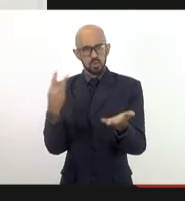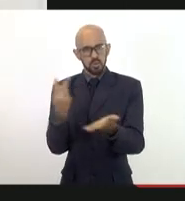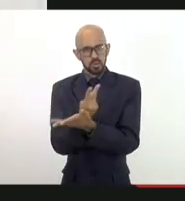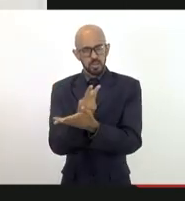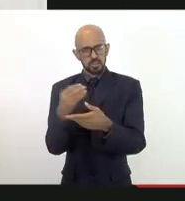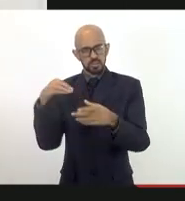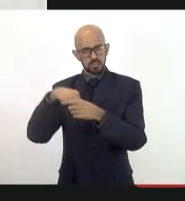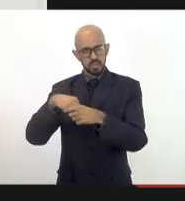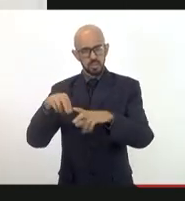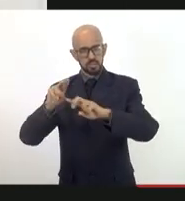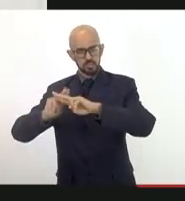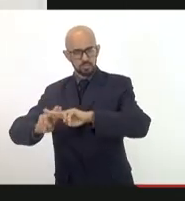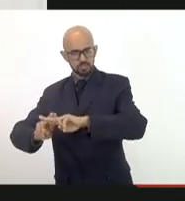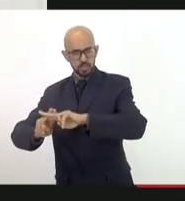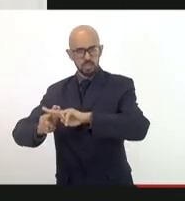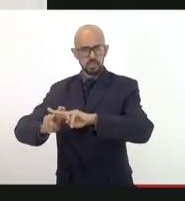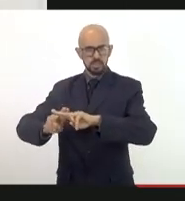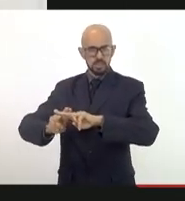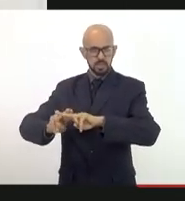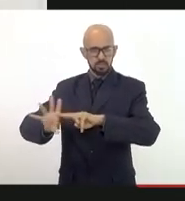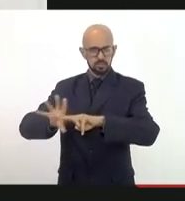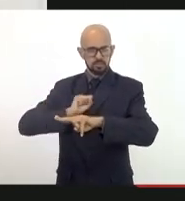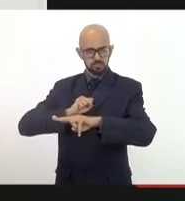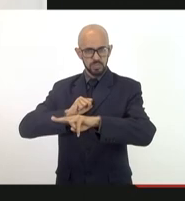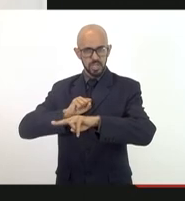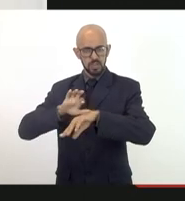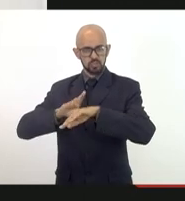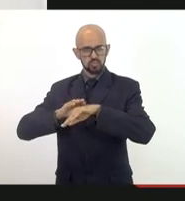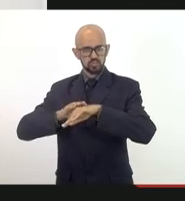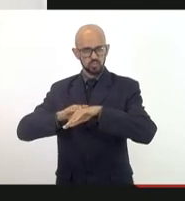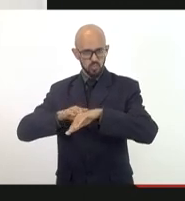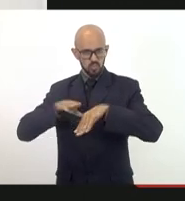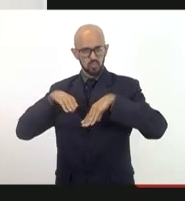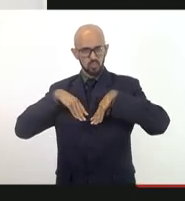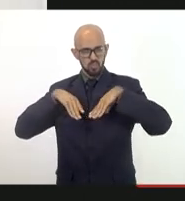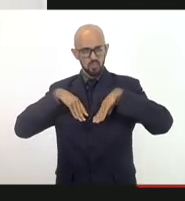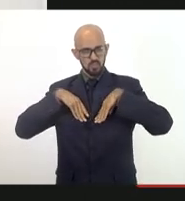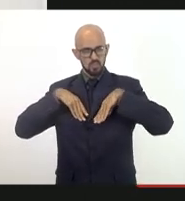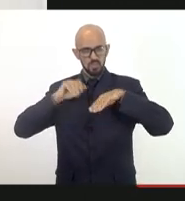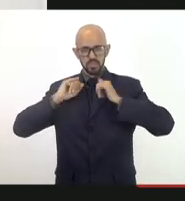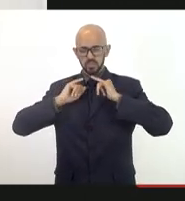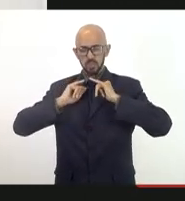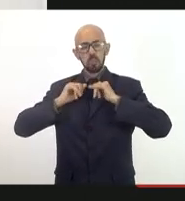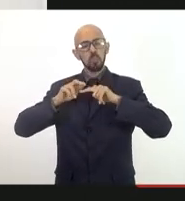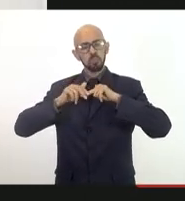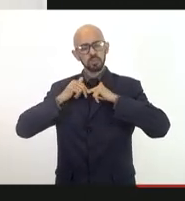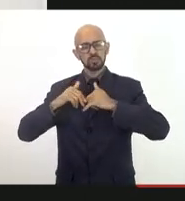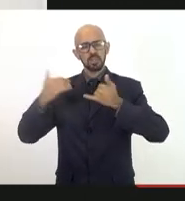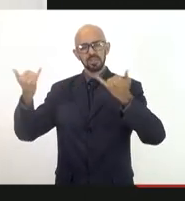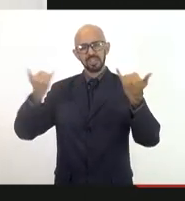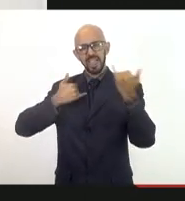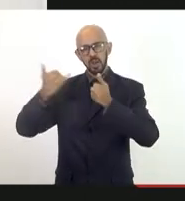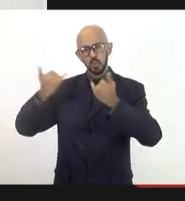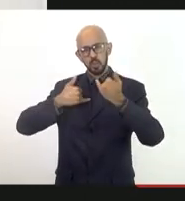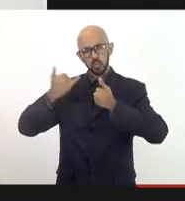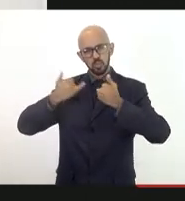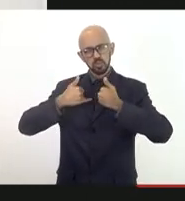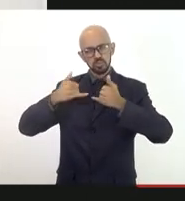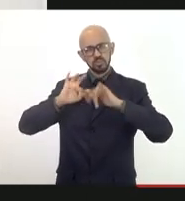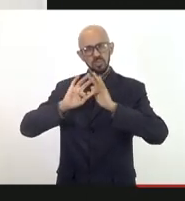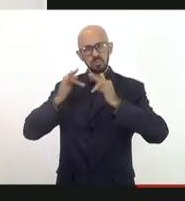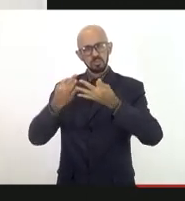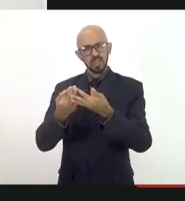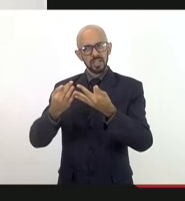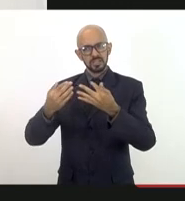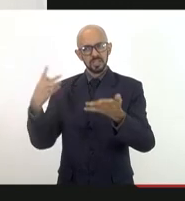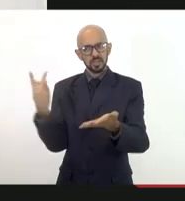ter altas taxas de tuberculose. Não são poucas as denúncias que nós recebemos dos familiares, das pessoas que vão fazer as visitas, a afetação dessa enfermidade